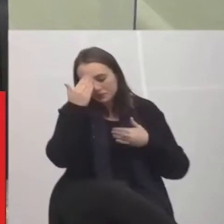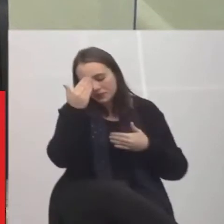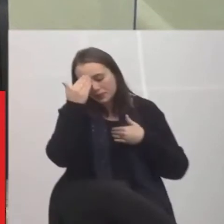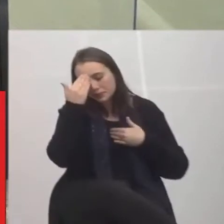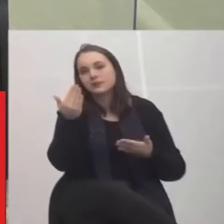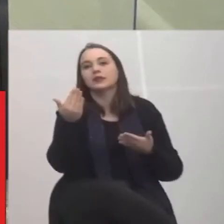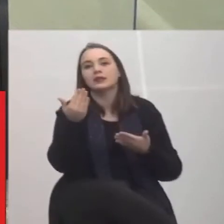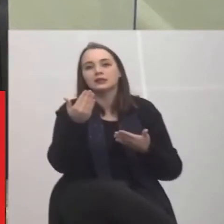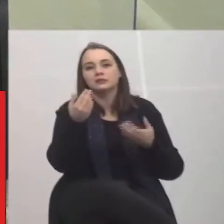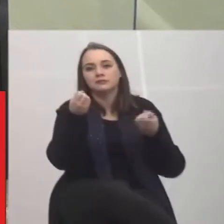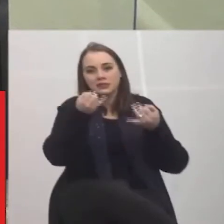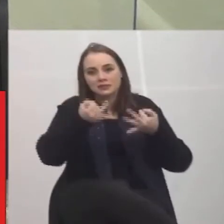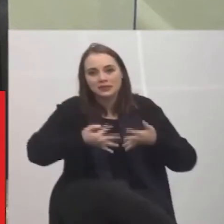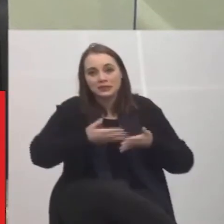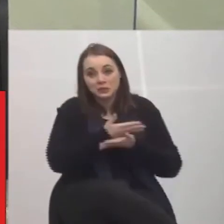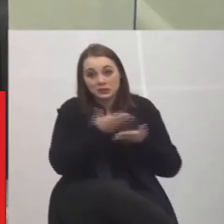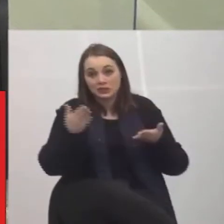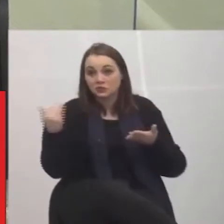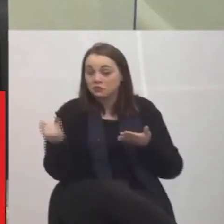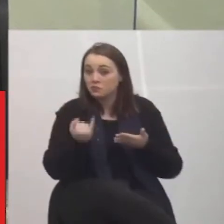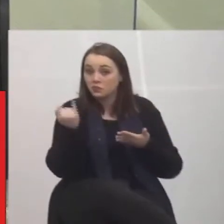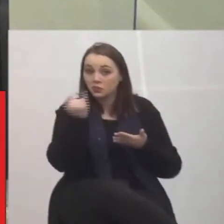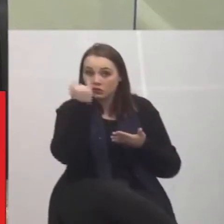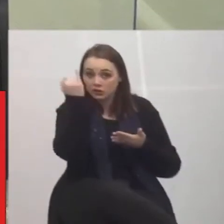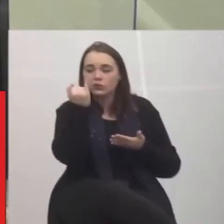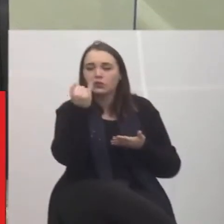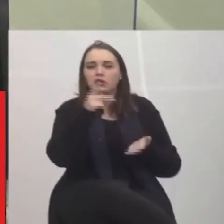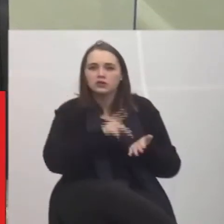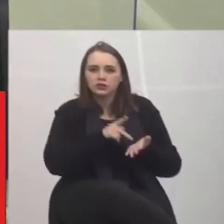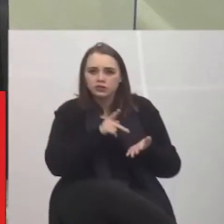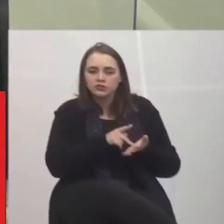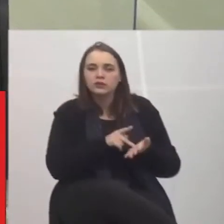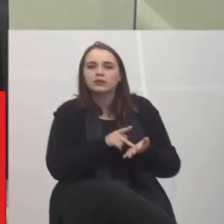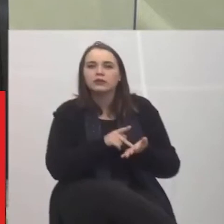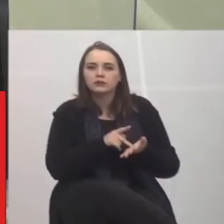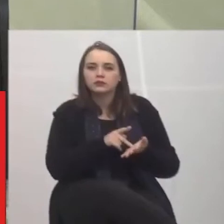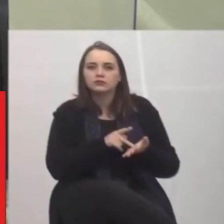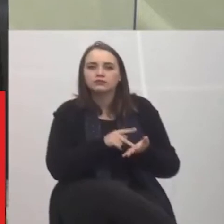por essa exposição, foi muito rica, importante,